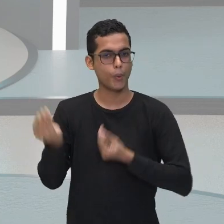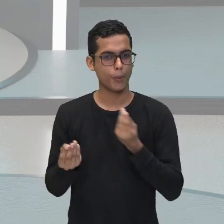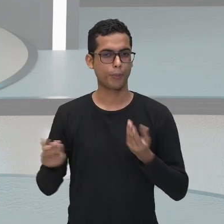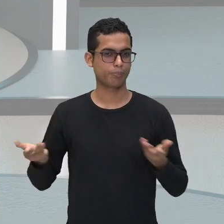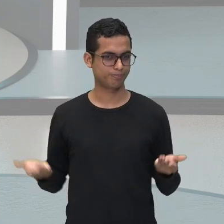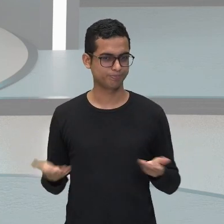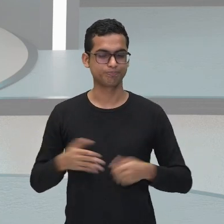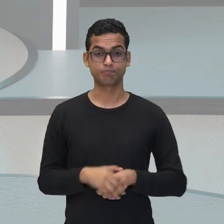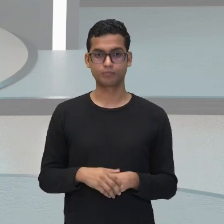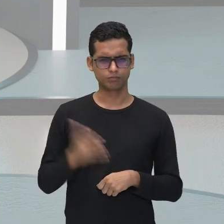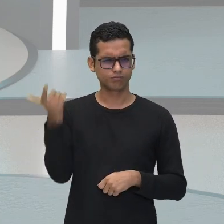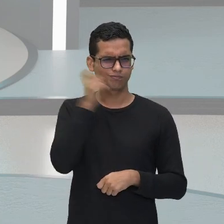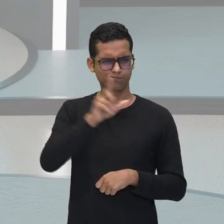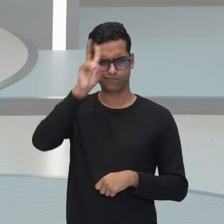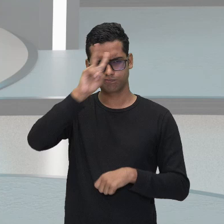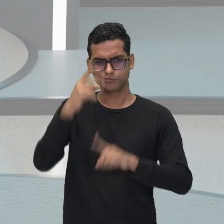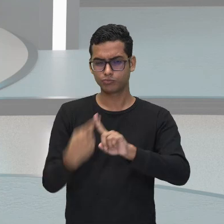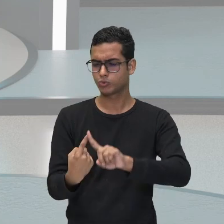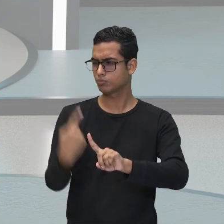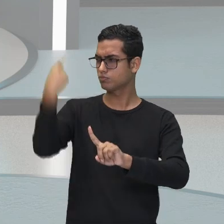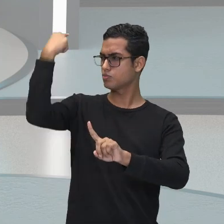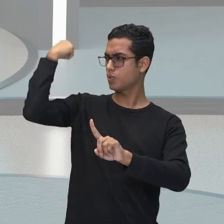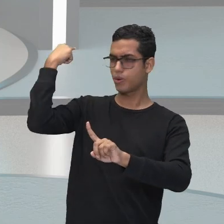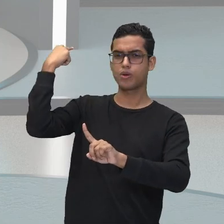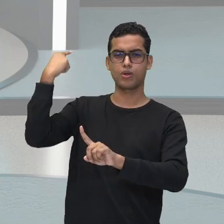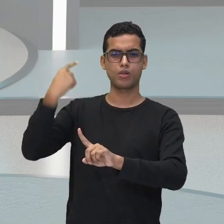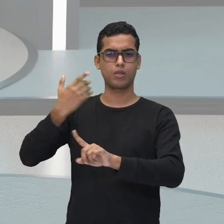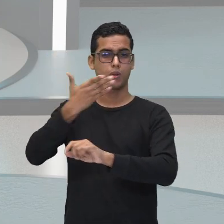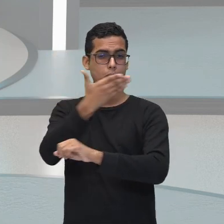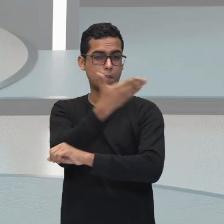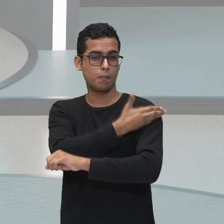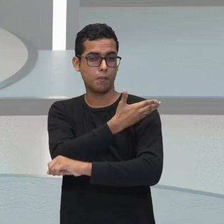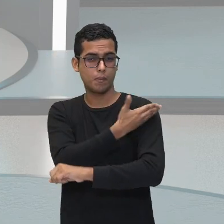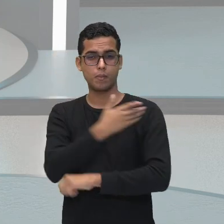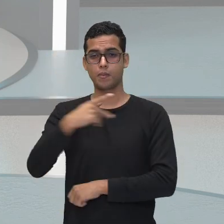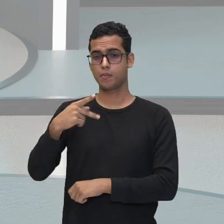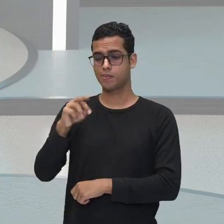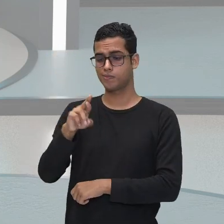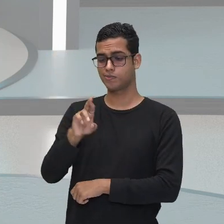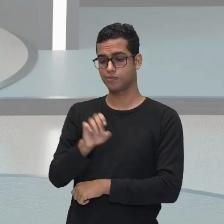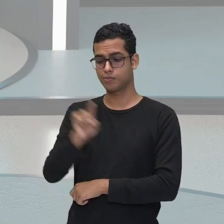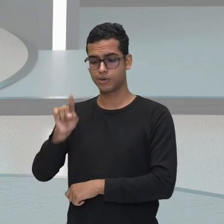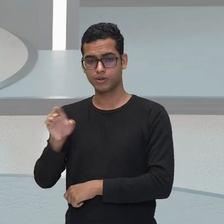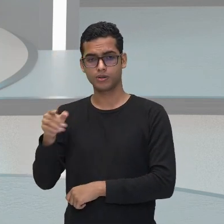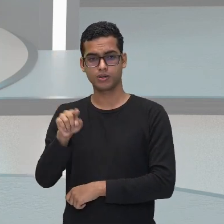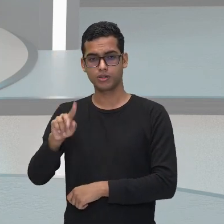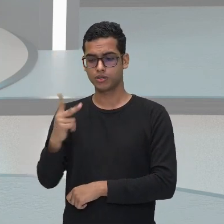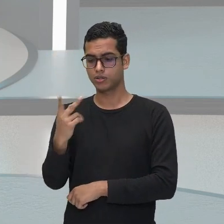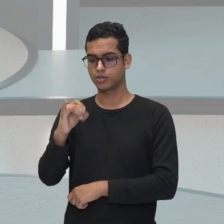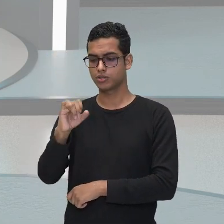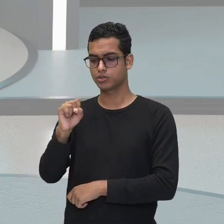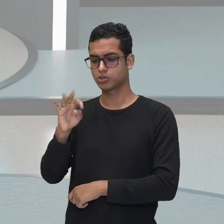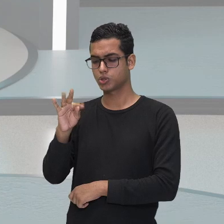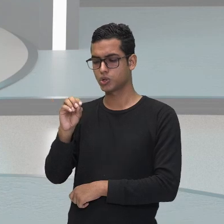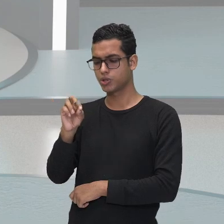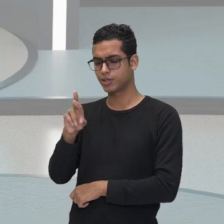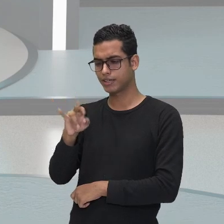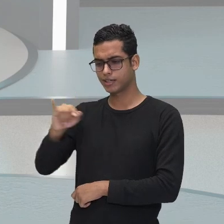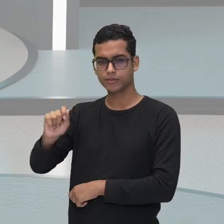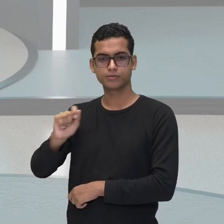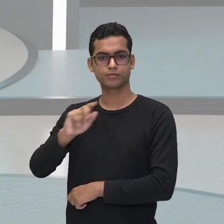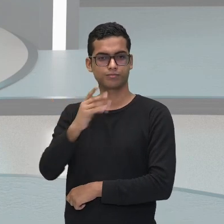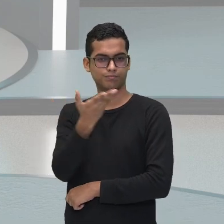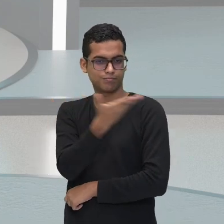vamos começar do princípio, lá nos primórdios, né, no surgimento da humanidade, né, na